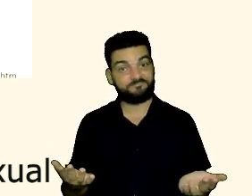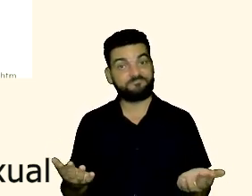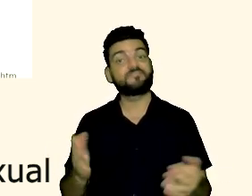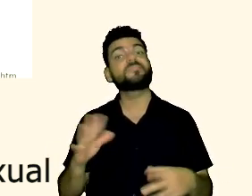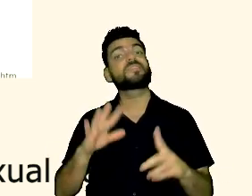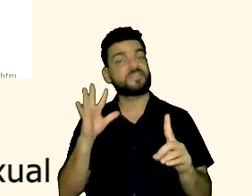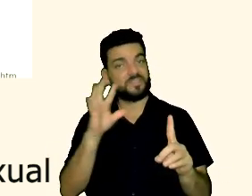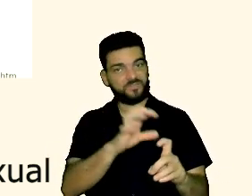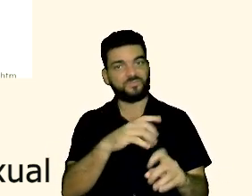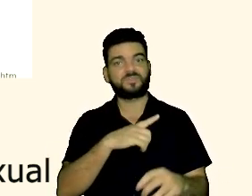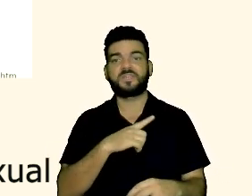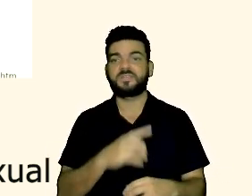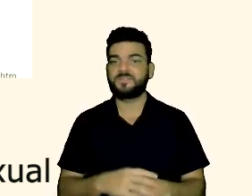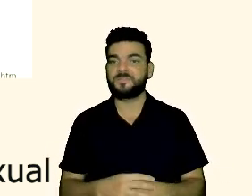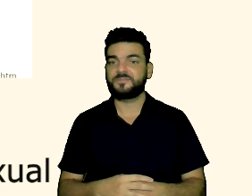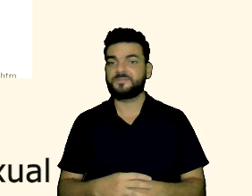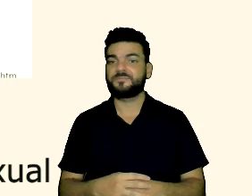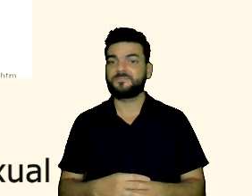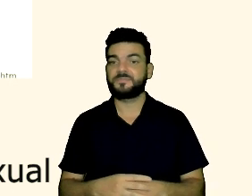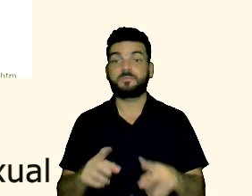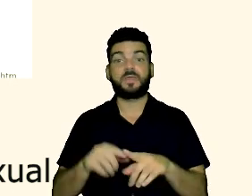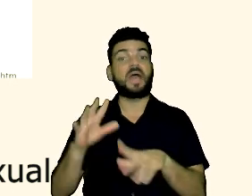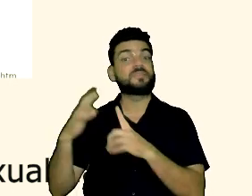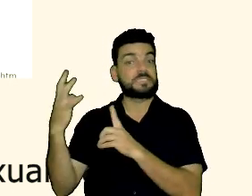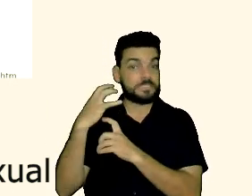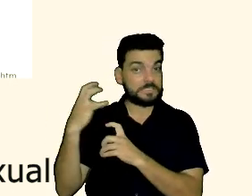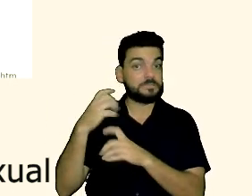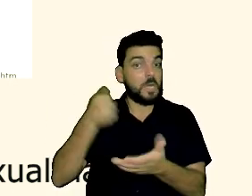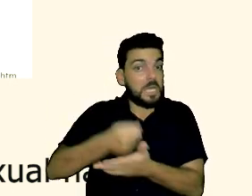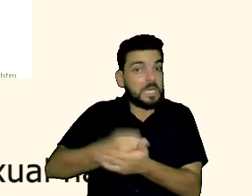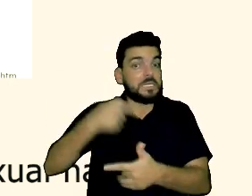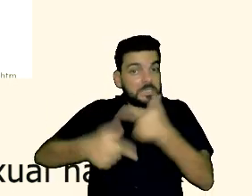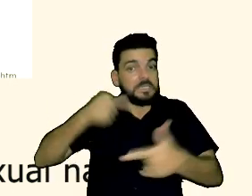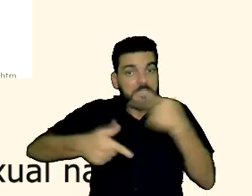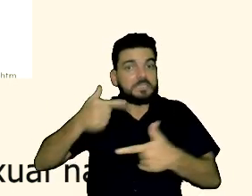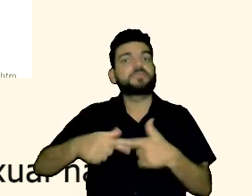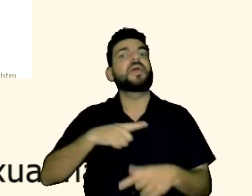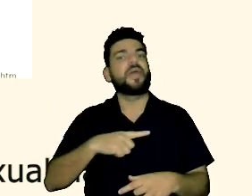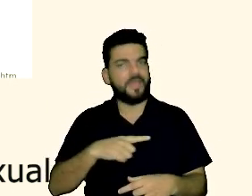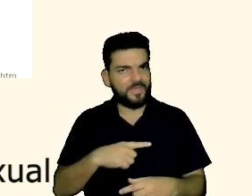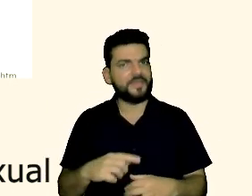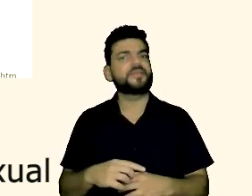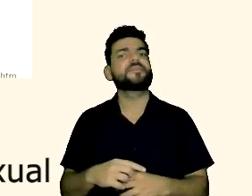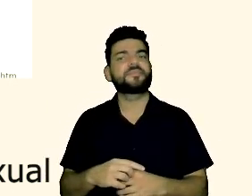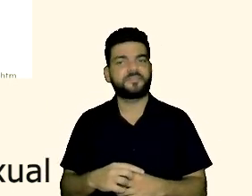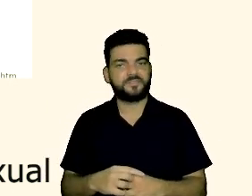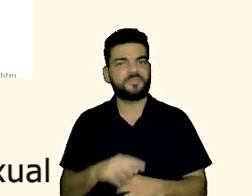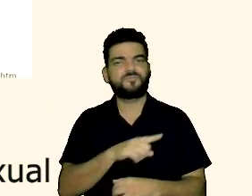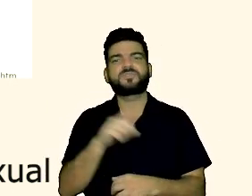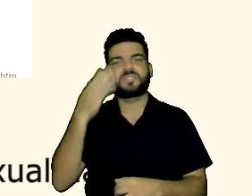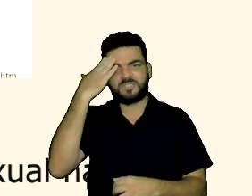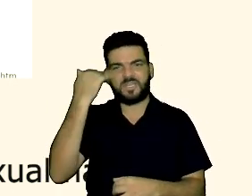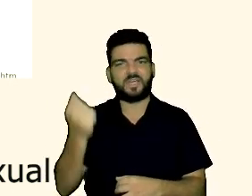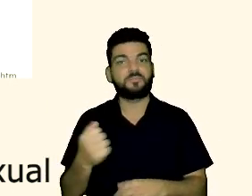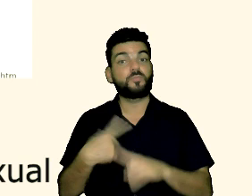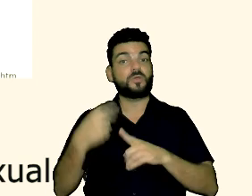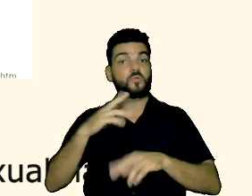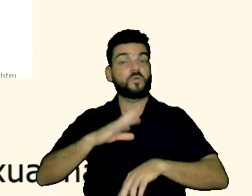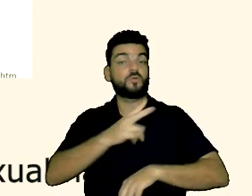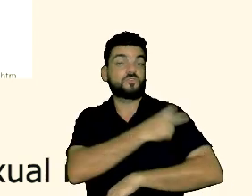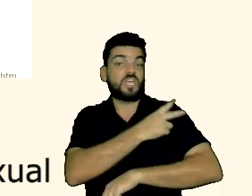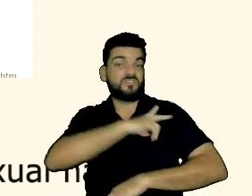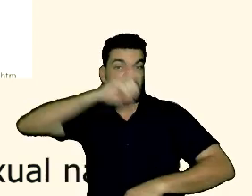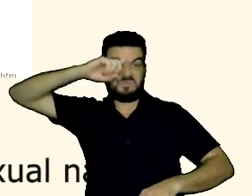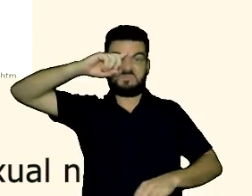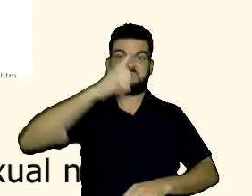clássica mais conhecida, muito situada na relação de autoridade, num assédio vertical descendente, onde o gestor